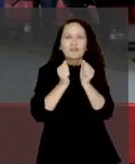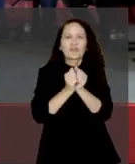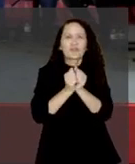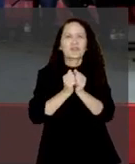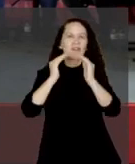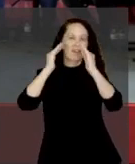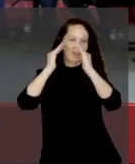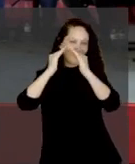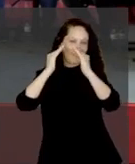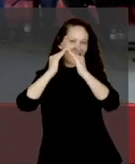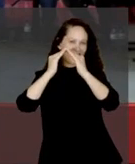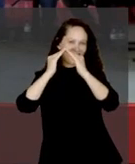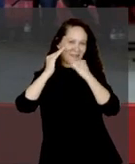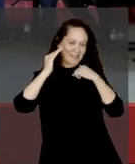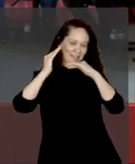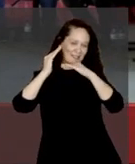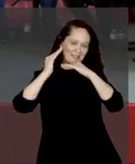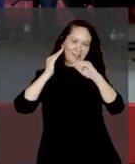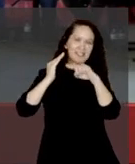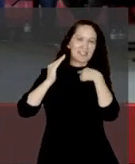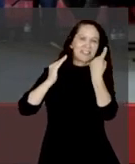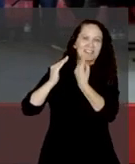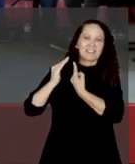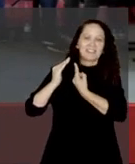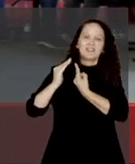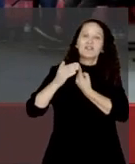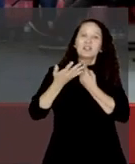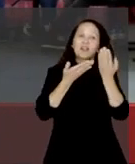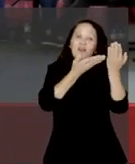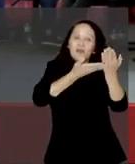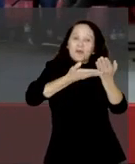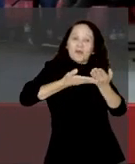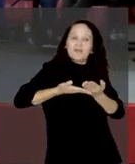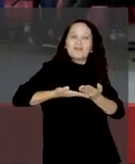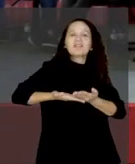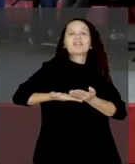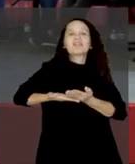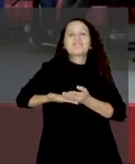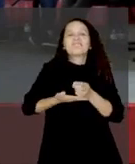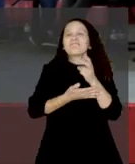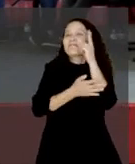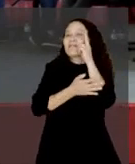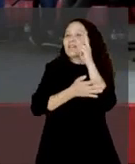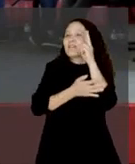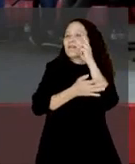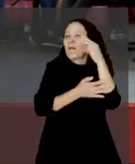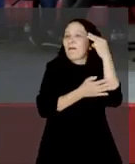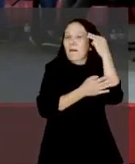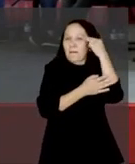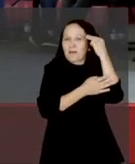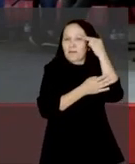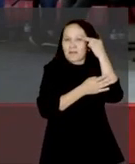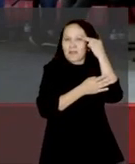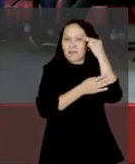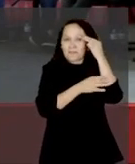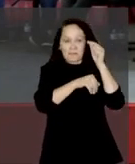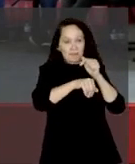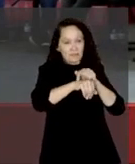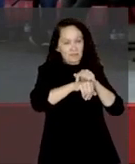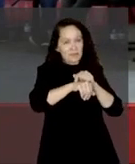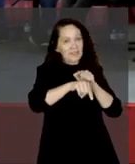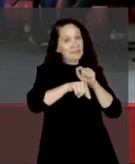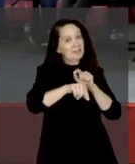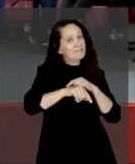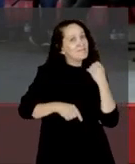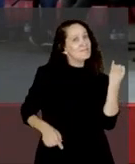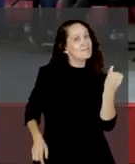essa revolução, de toda essa luta que os trabalhadores daqui de São Bernardo, mas em